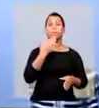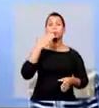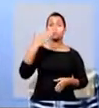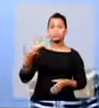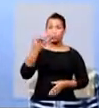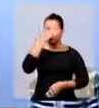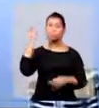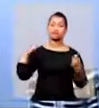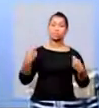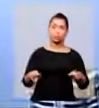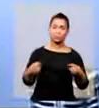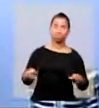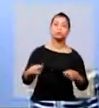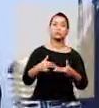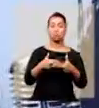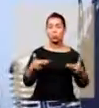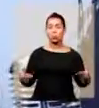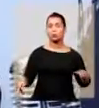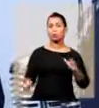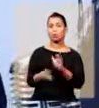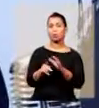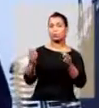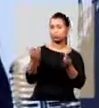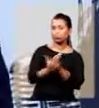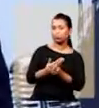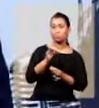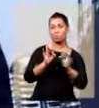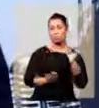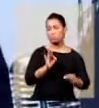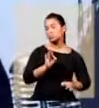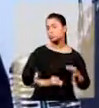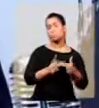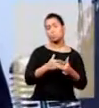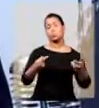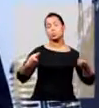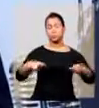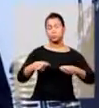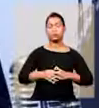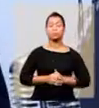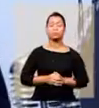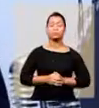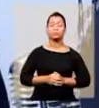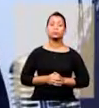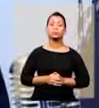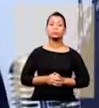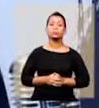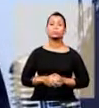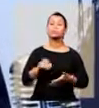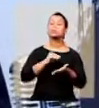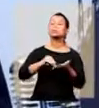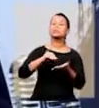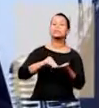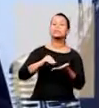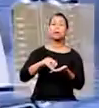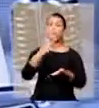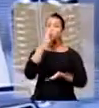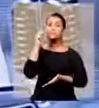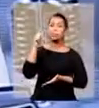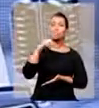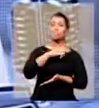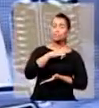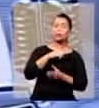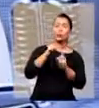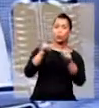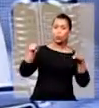algumas outras necessidades. E na secretaria, Camila, parece que lá também tem um espaço voltado ao esporte, que é o Superação, é